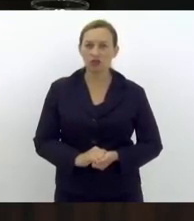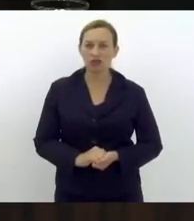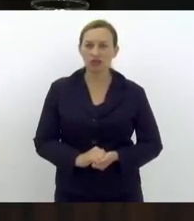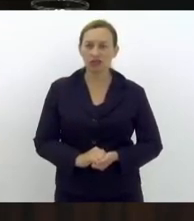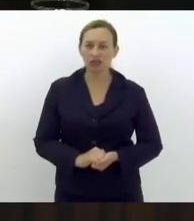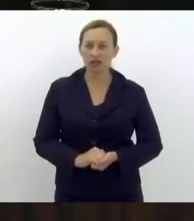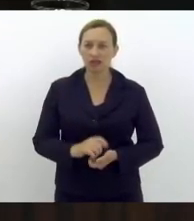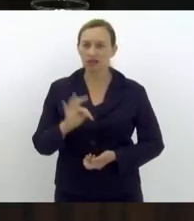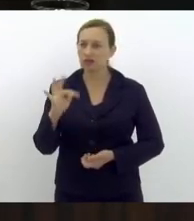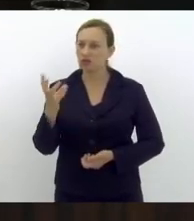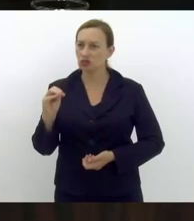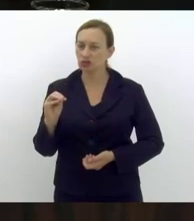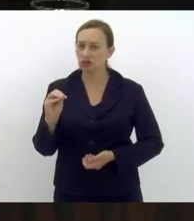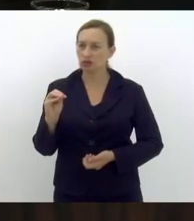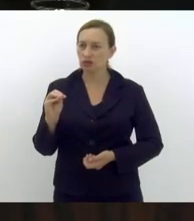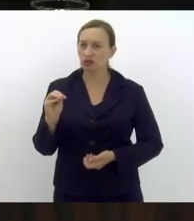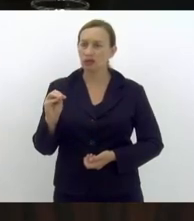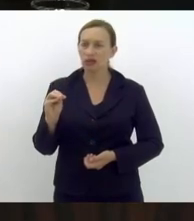Thiago